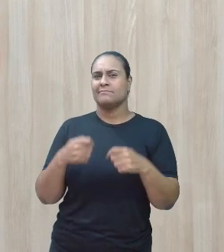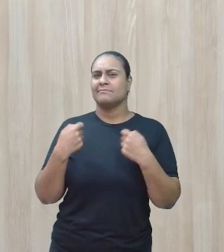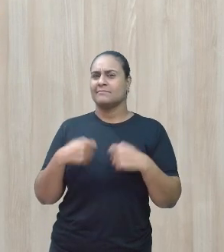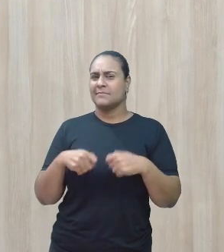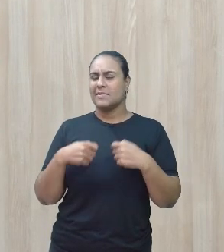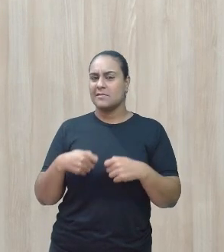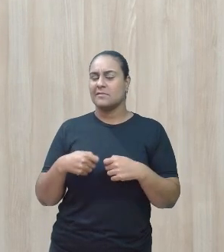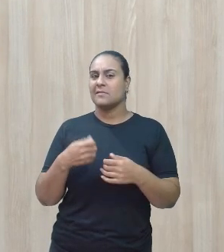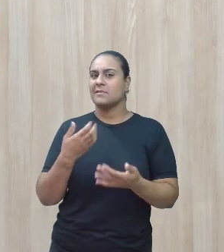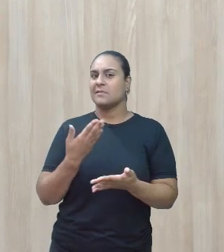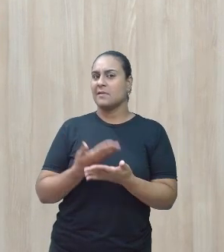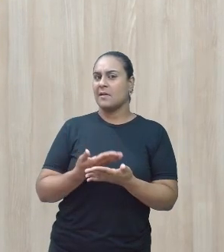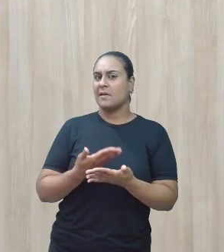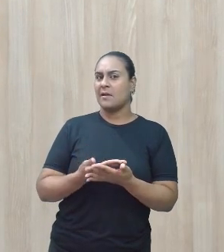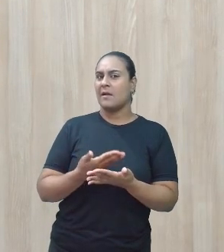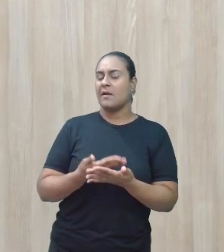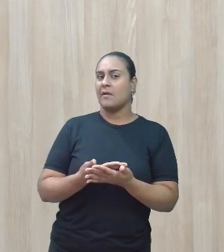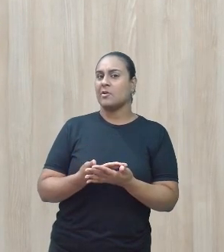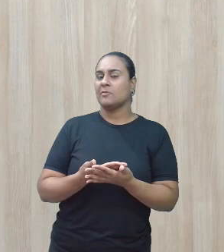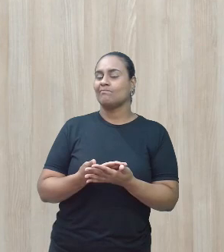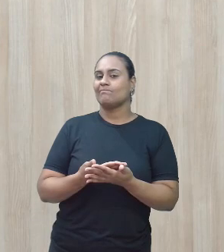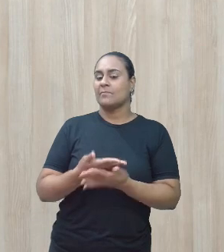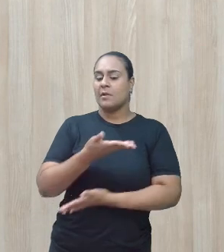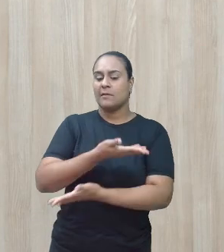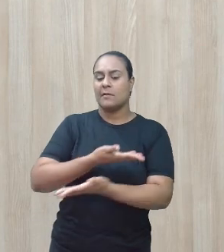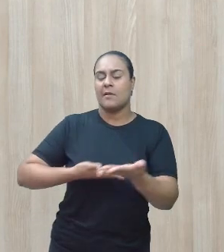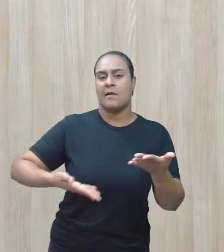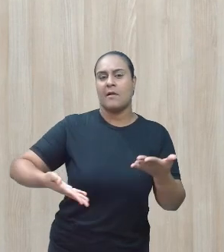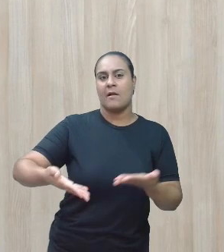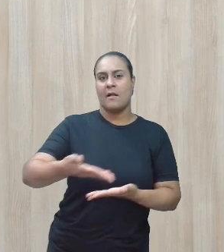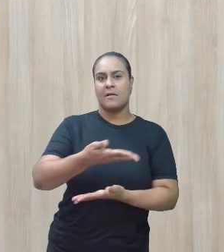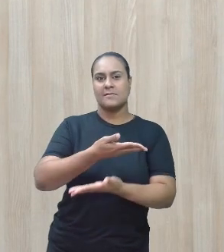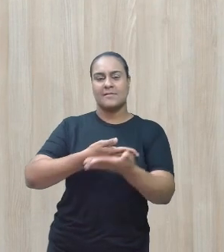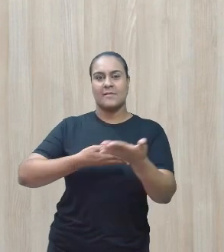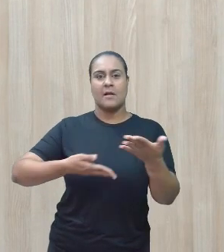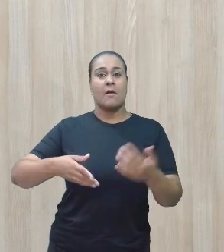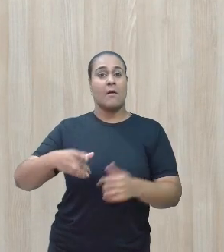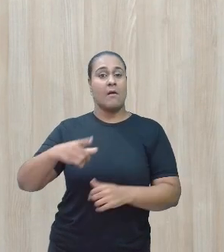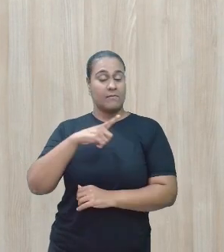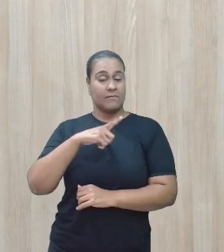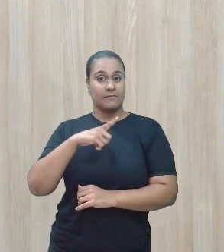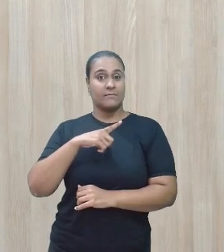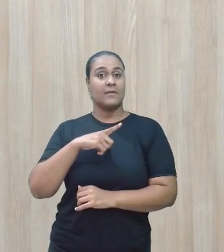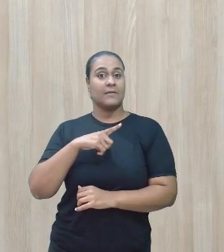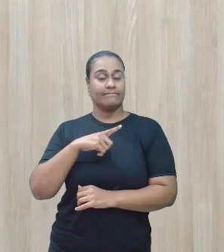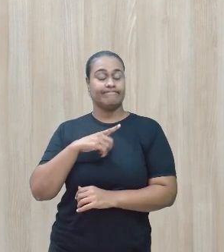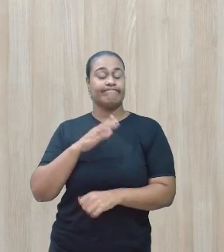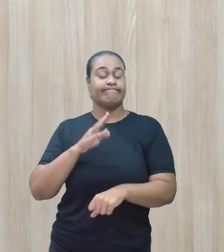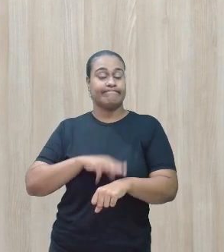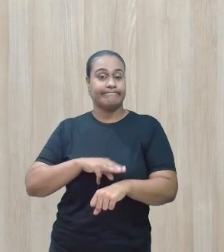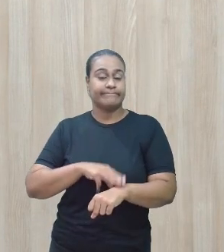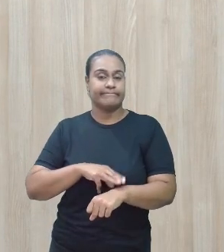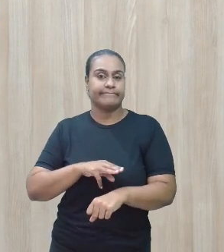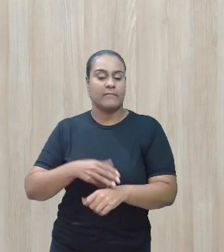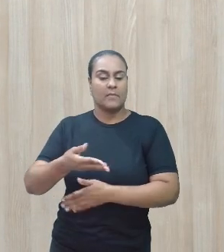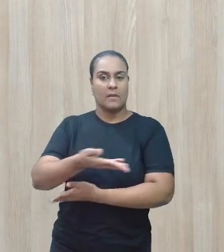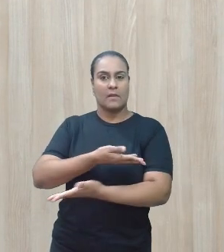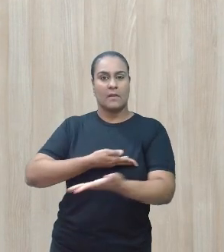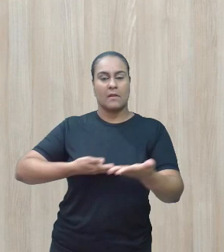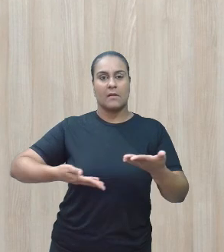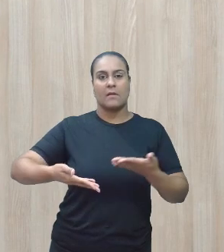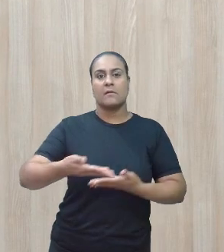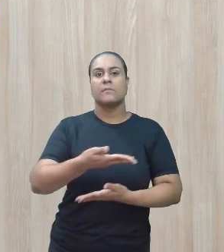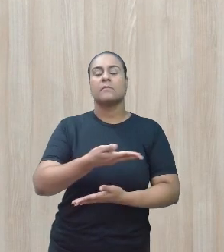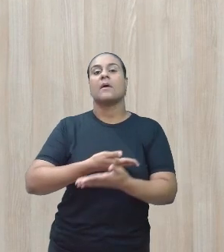que essa aula ela tenha uma interação entre nós aqui e vocês, tá certo? Nesse momento, a interação vai ser